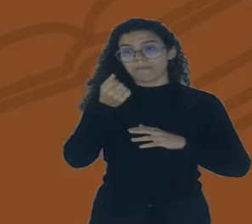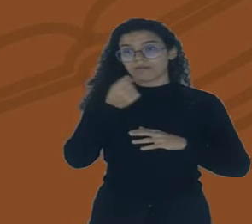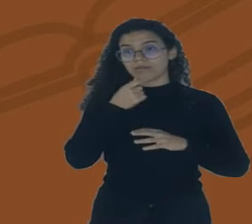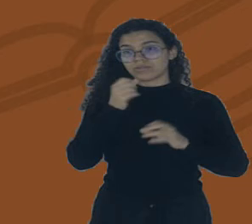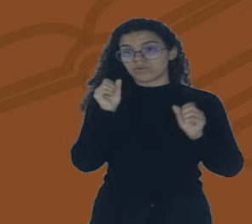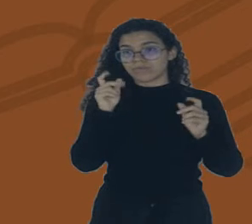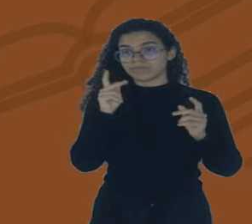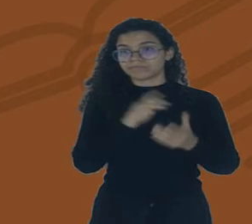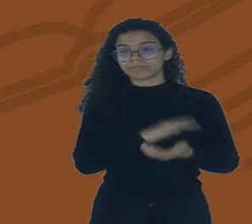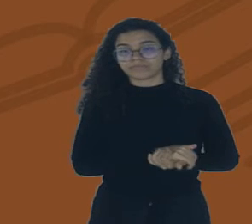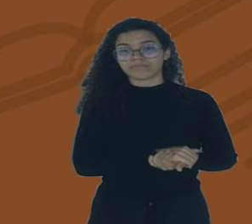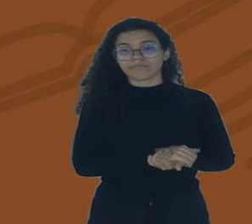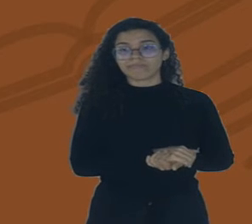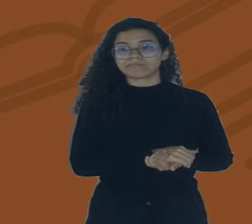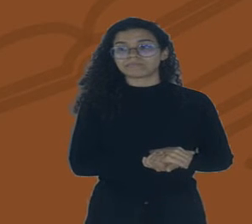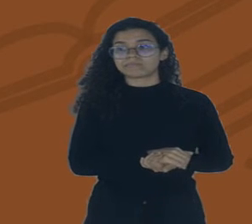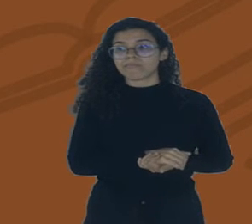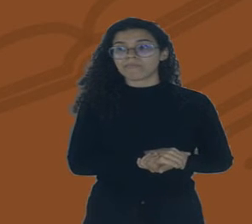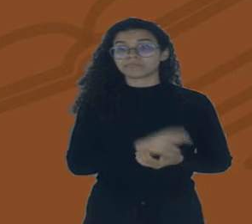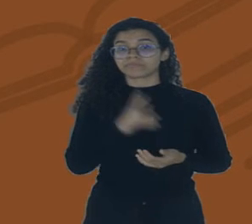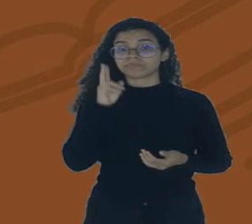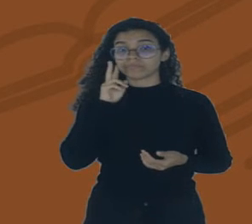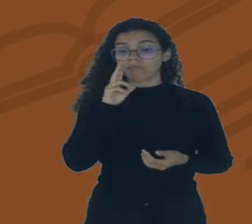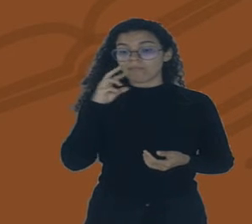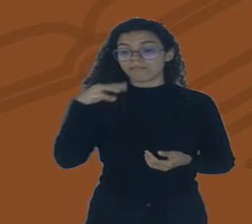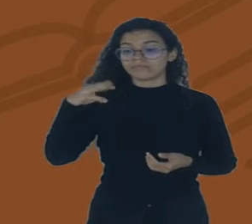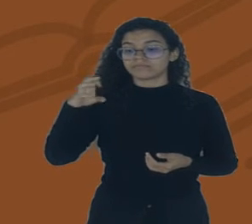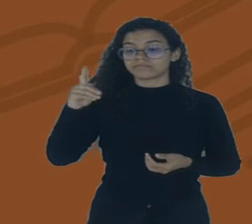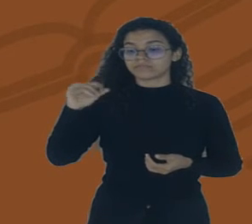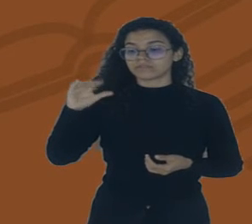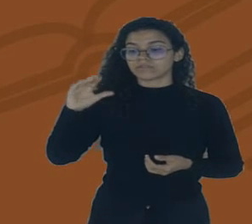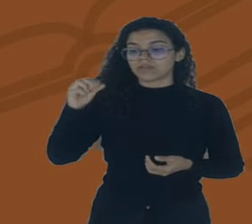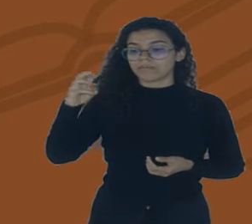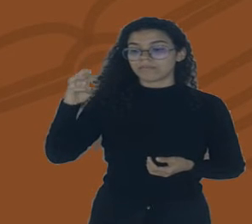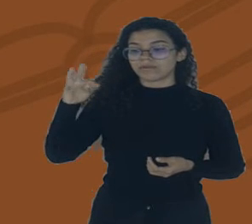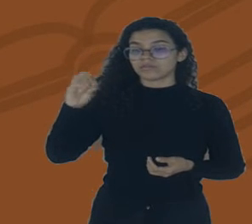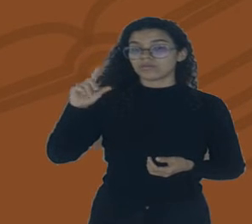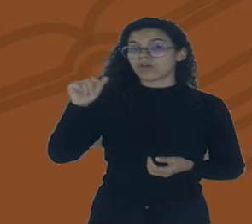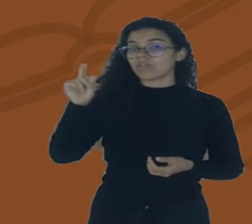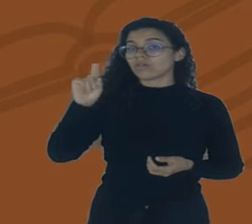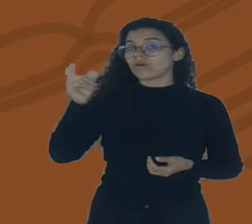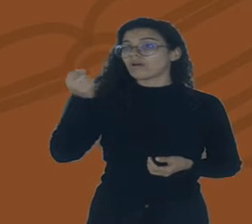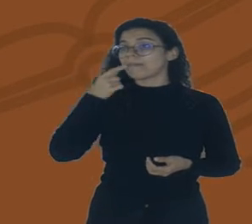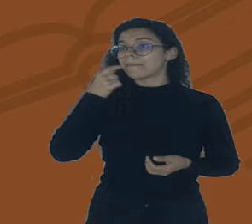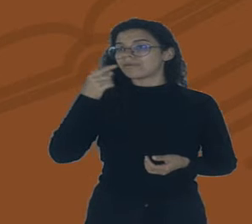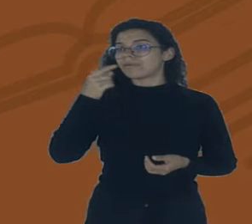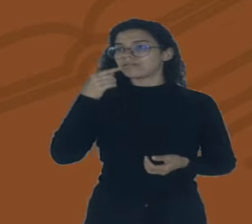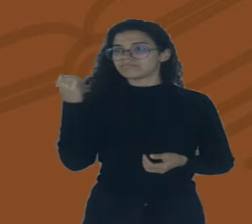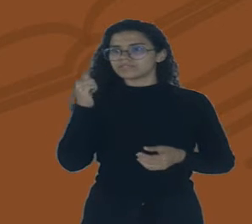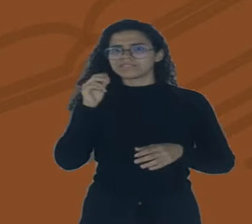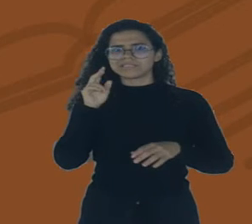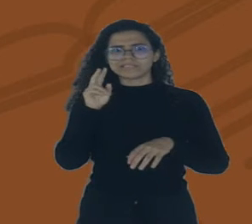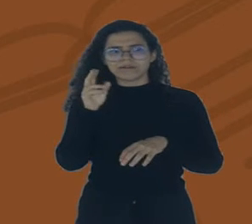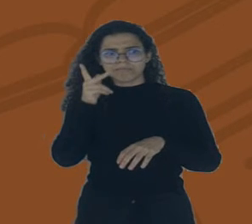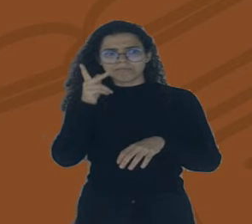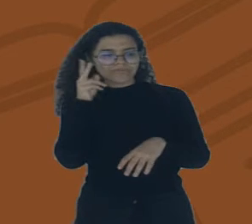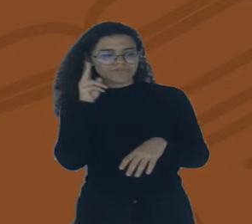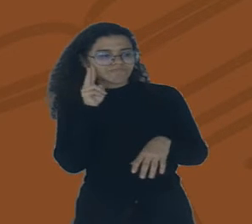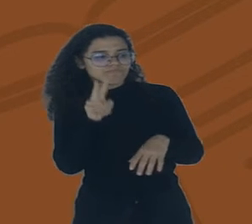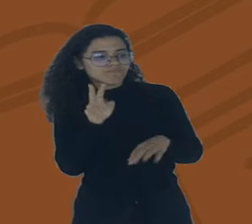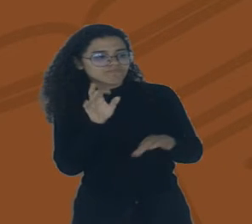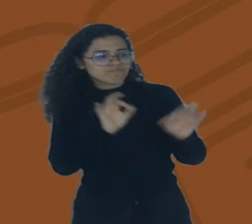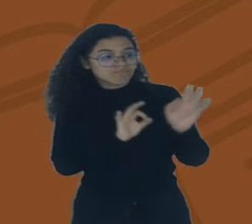Ok. Lembrem que medicamento é diferente de remédio. Medicamento passou por análise, passou por estudos científicos,